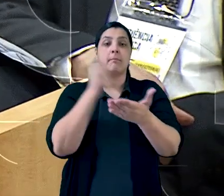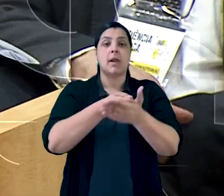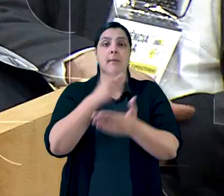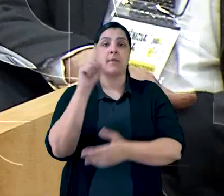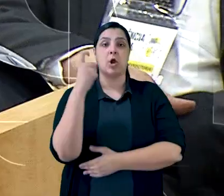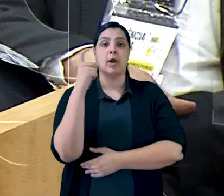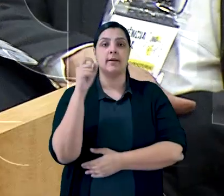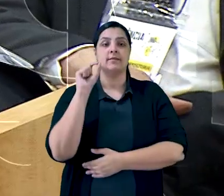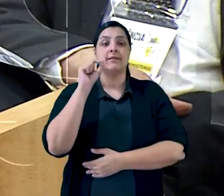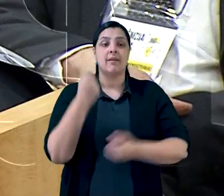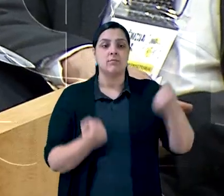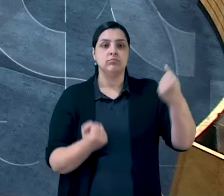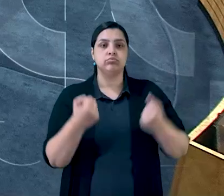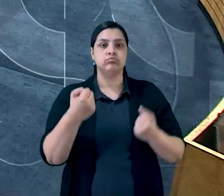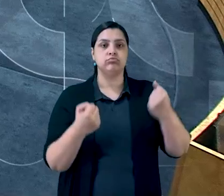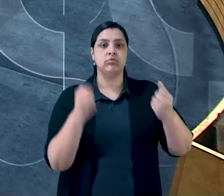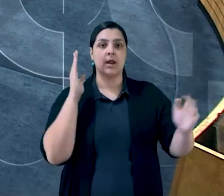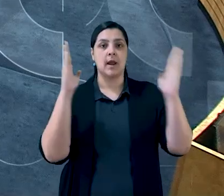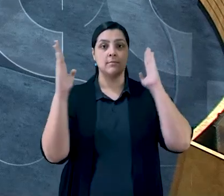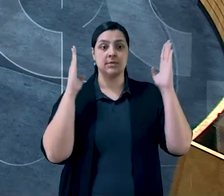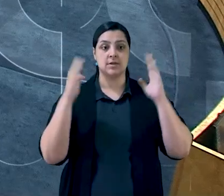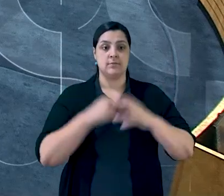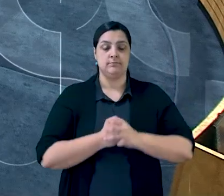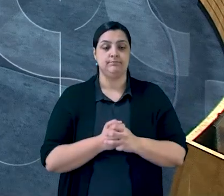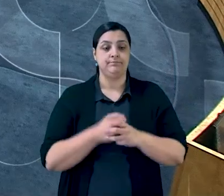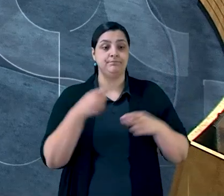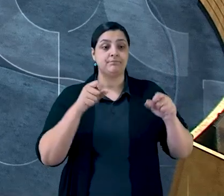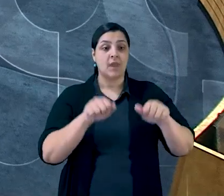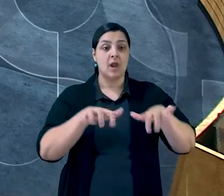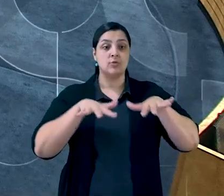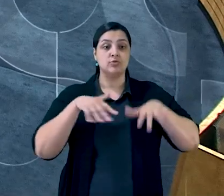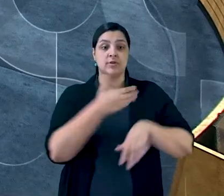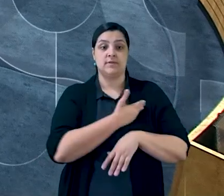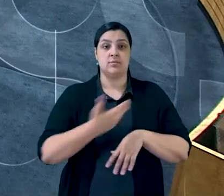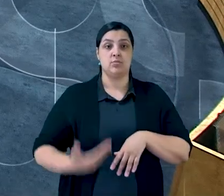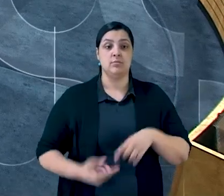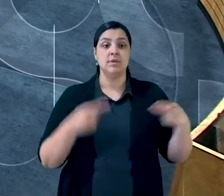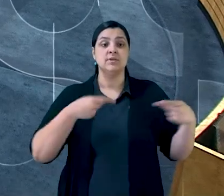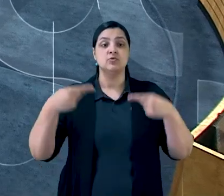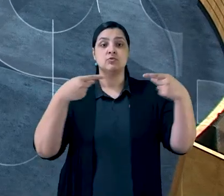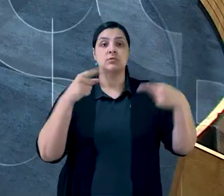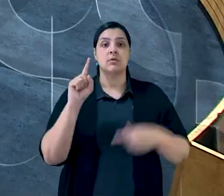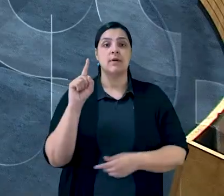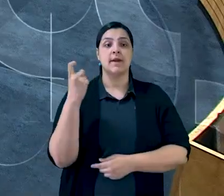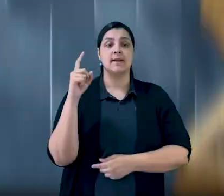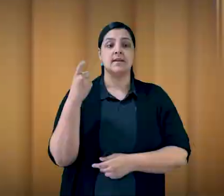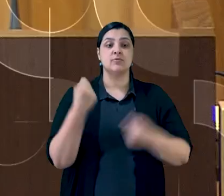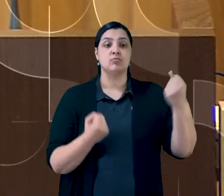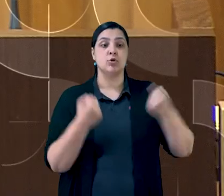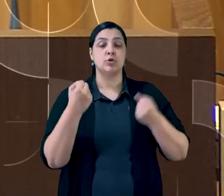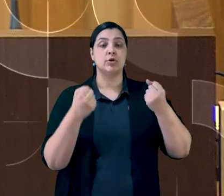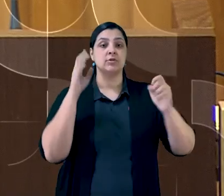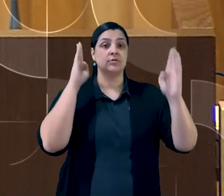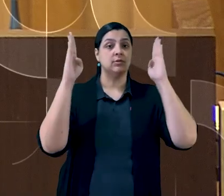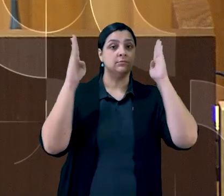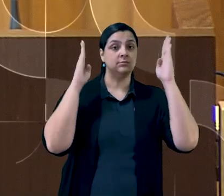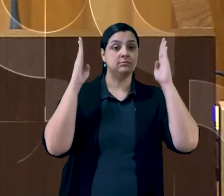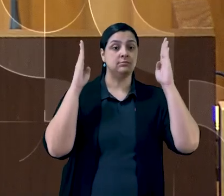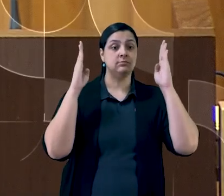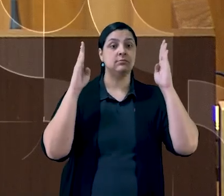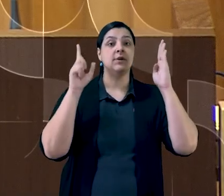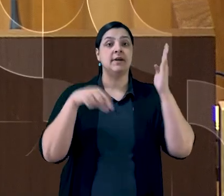horas extras a caminhoneiros. Em audiência pública, a discussão principal girou em torno das horas extras de motoristas de